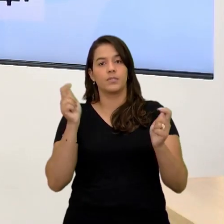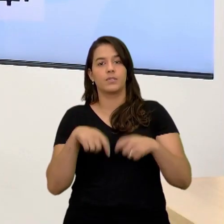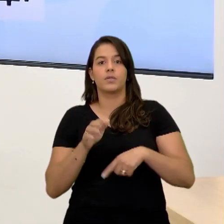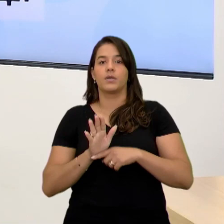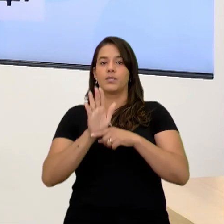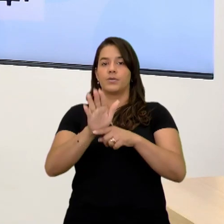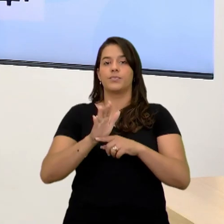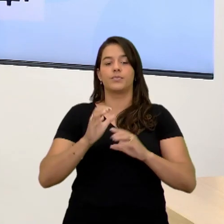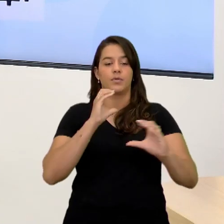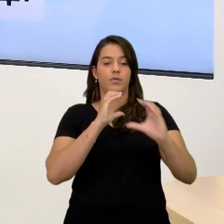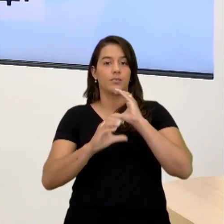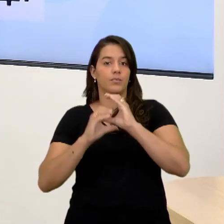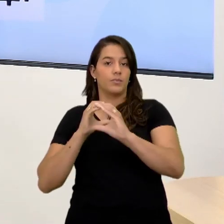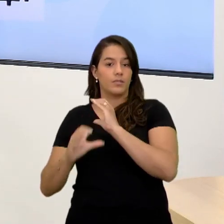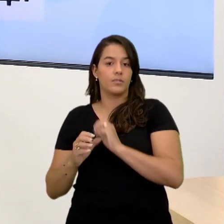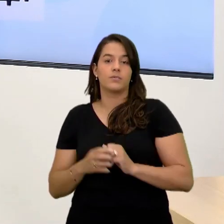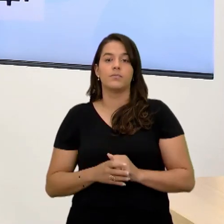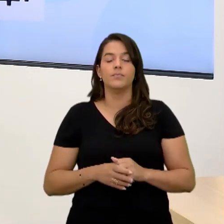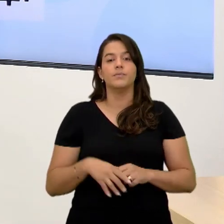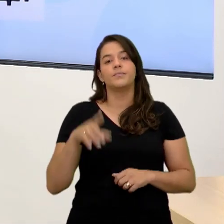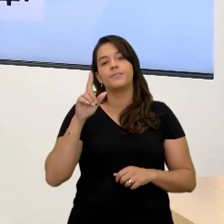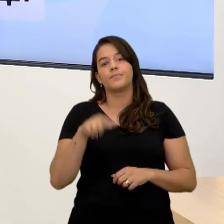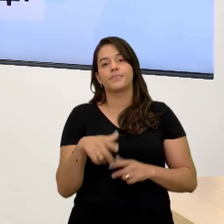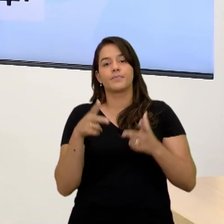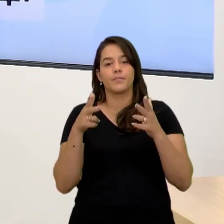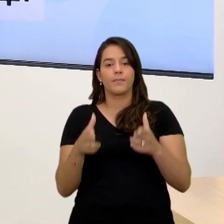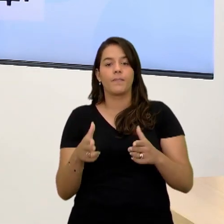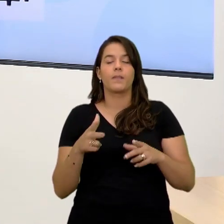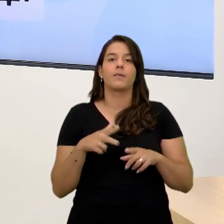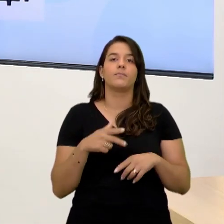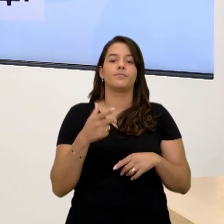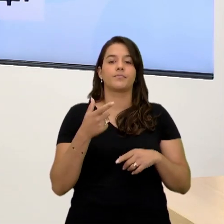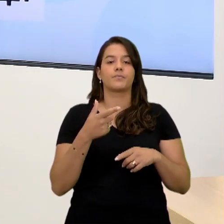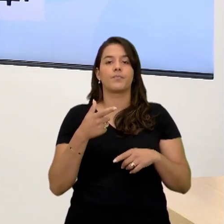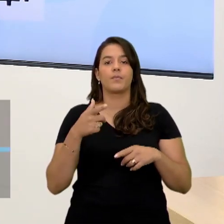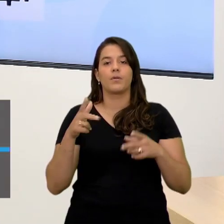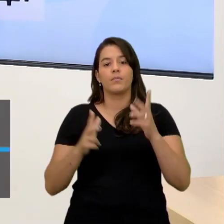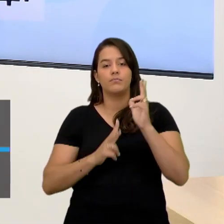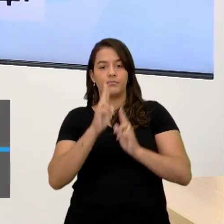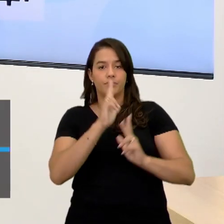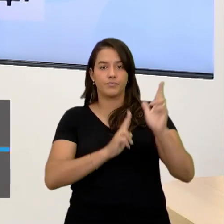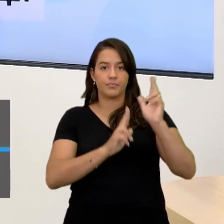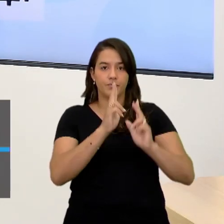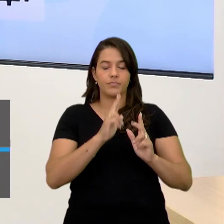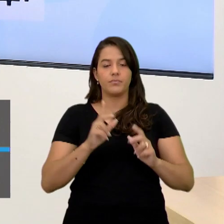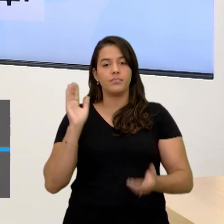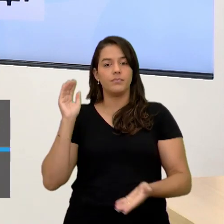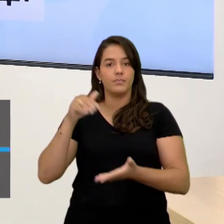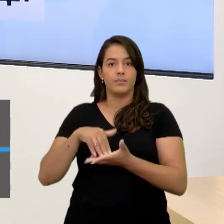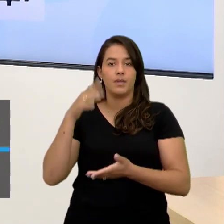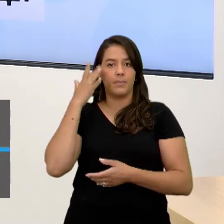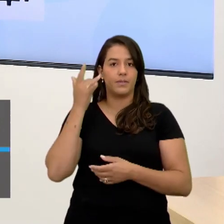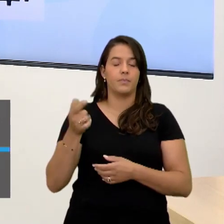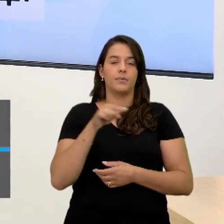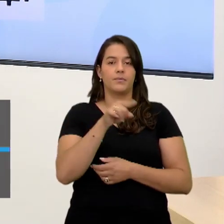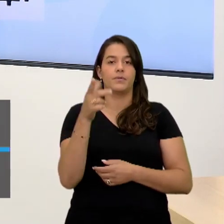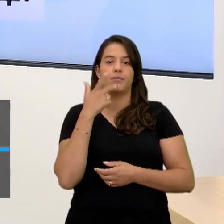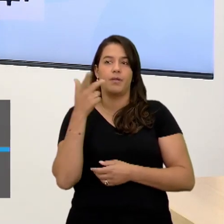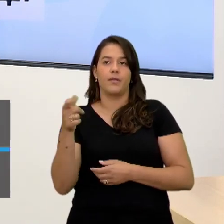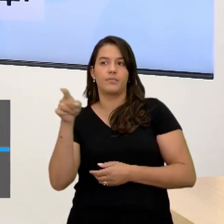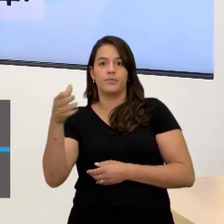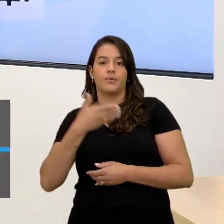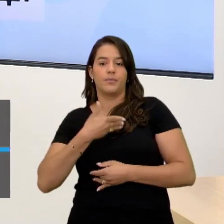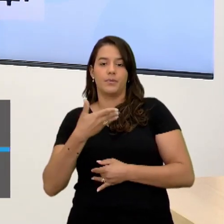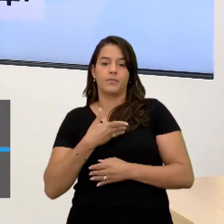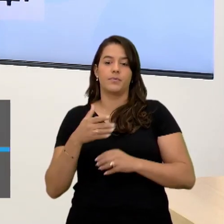comunicação. Você vai funcionar como uma editoria, você não tem que esperar, sei lá, até amanhã para falar com seu amigo. Se